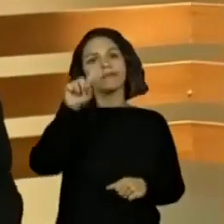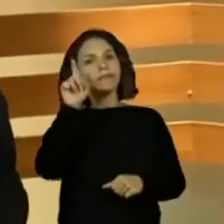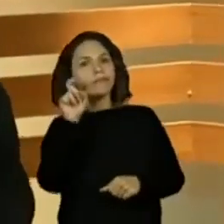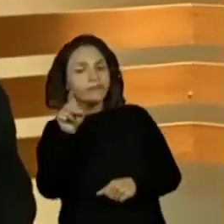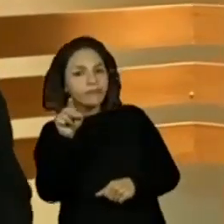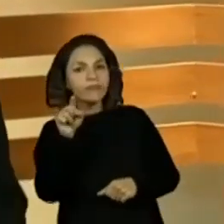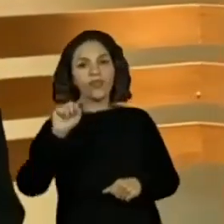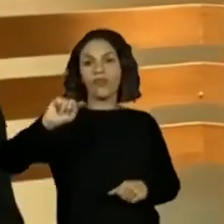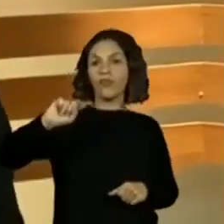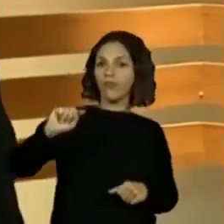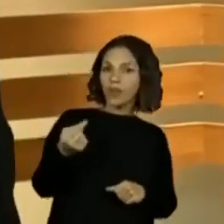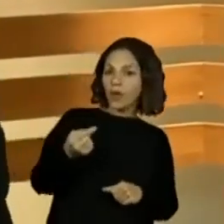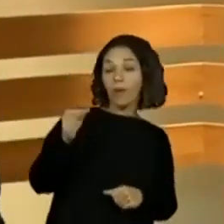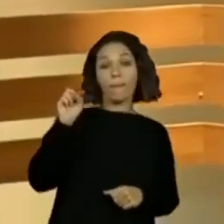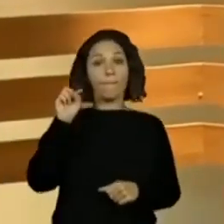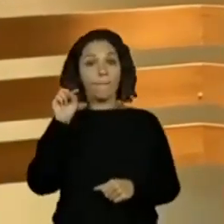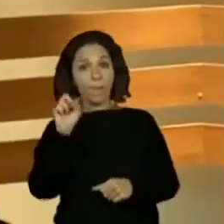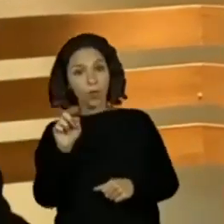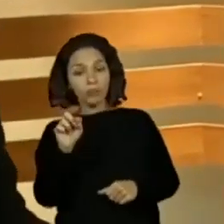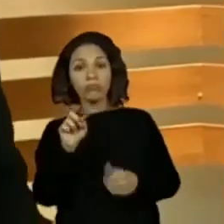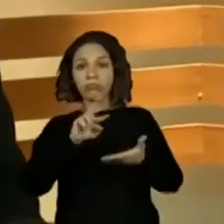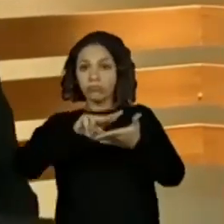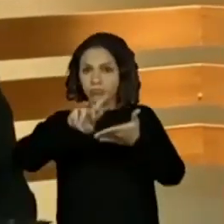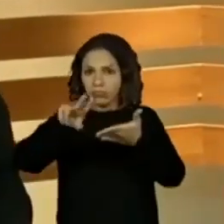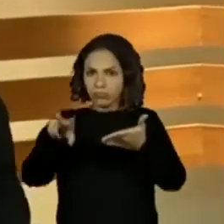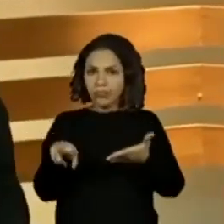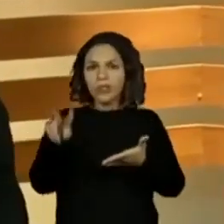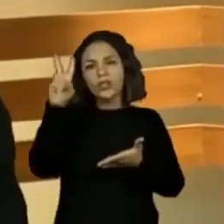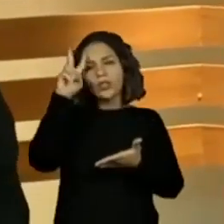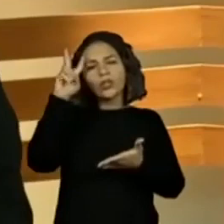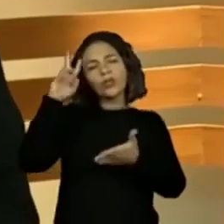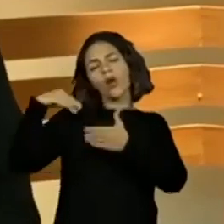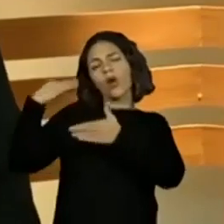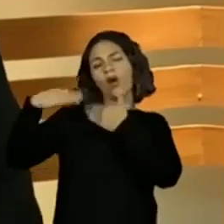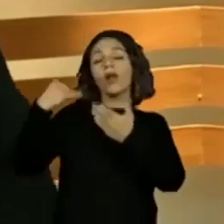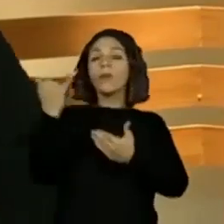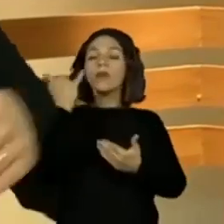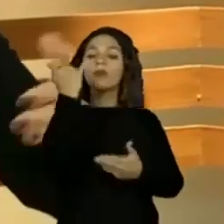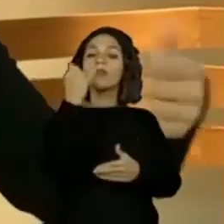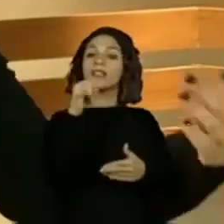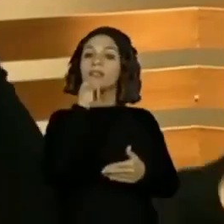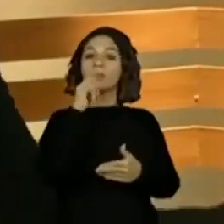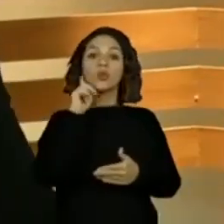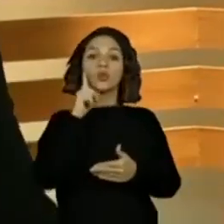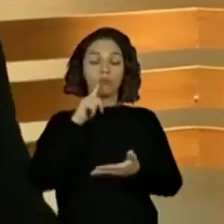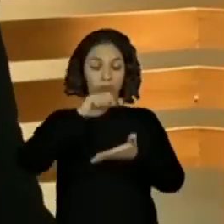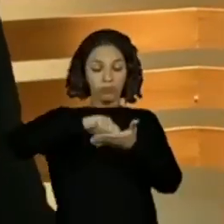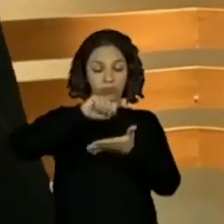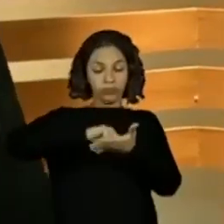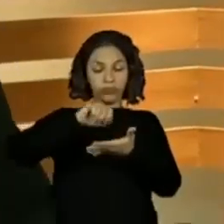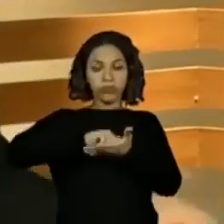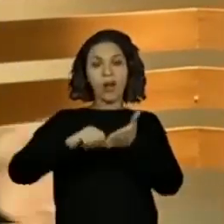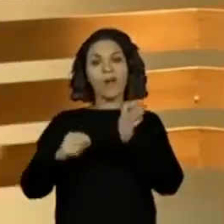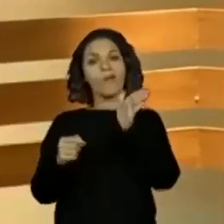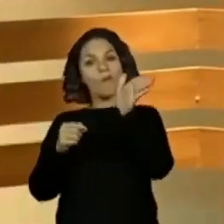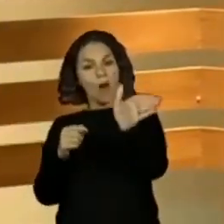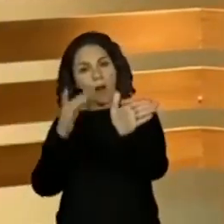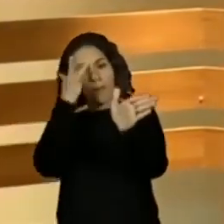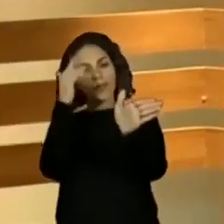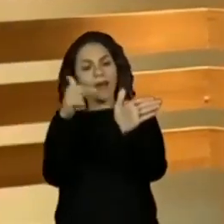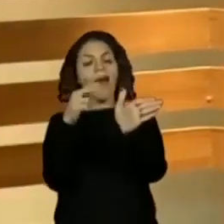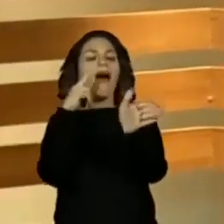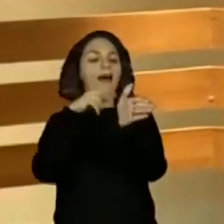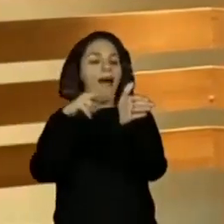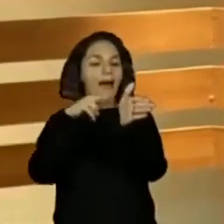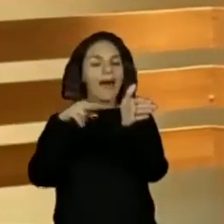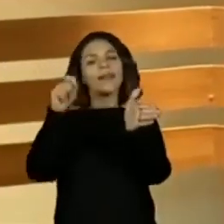está presente em toda a nossa história de vida, tá bom? Desde a hora que você acorda até a hora